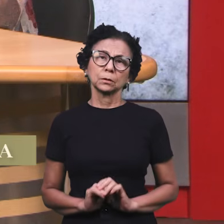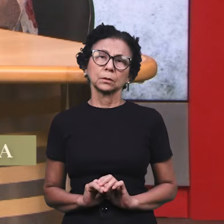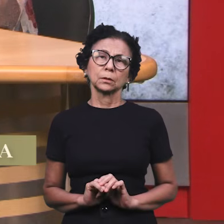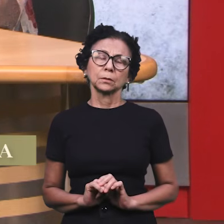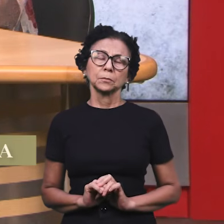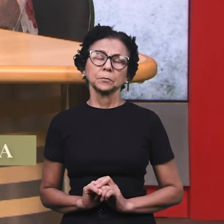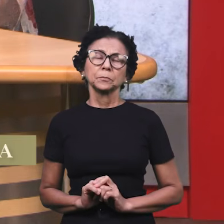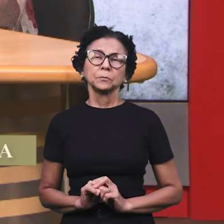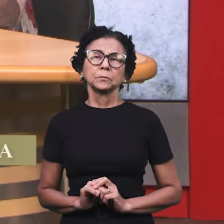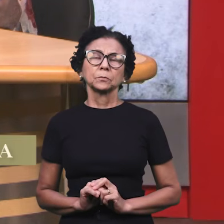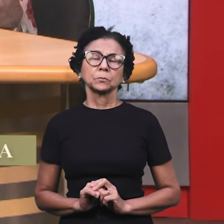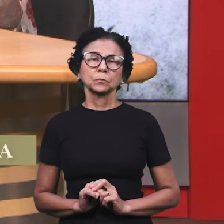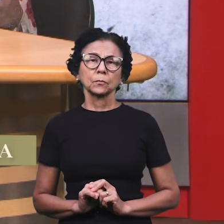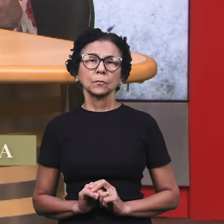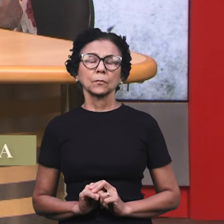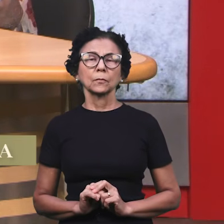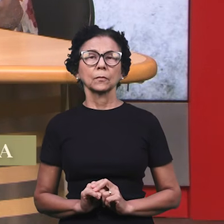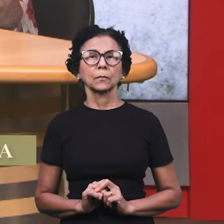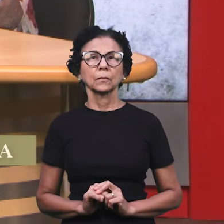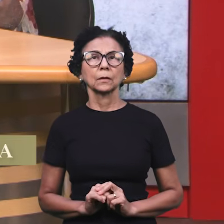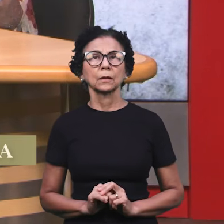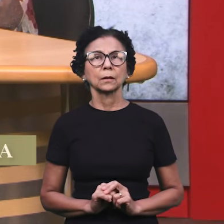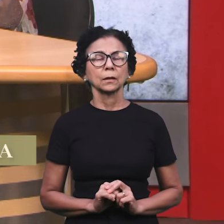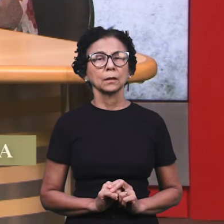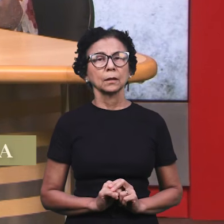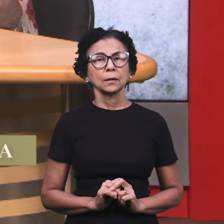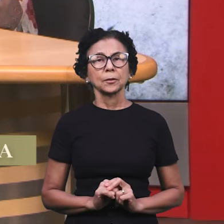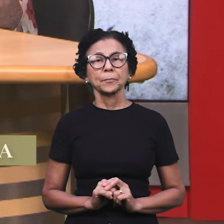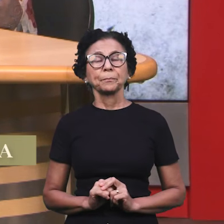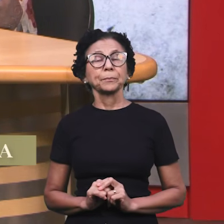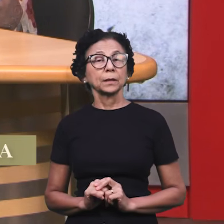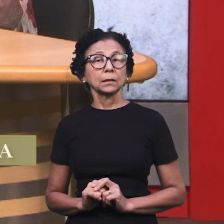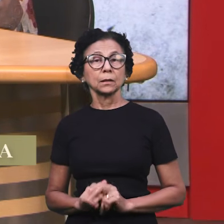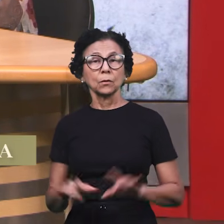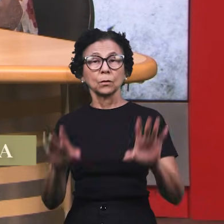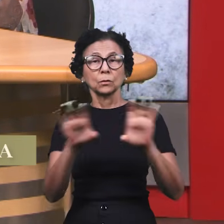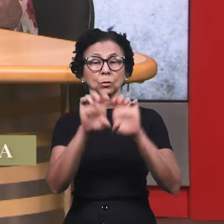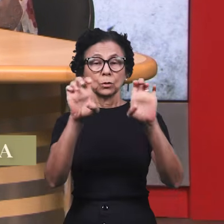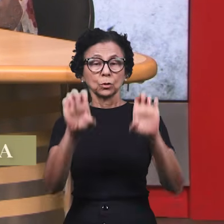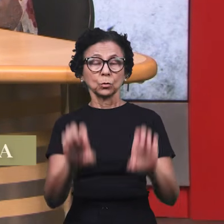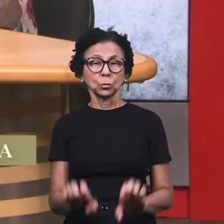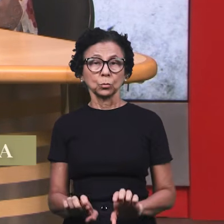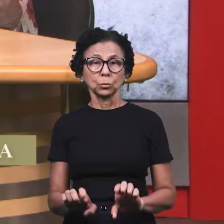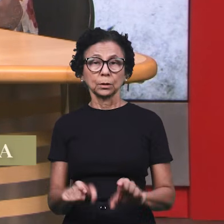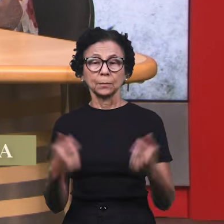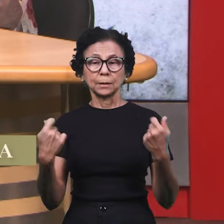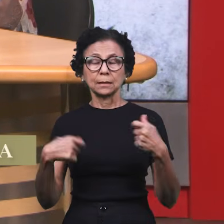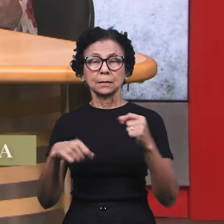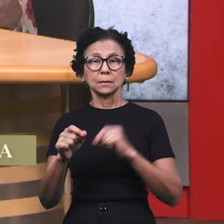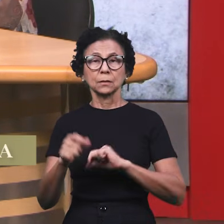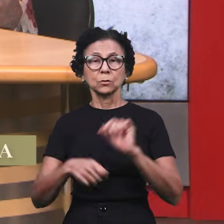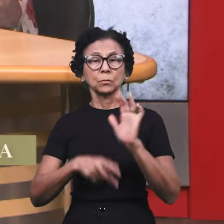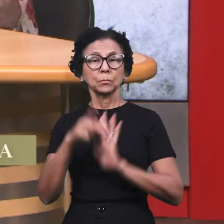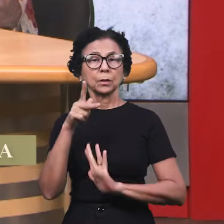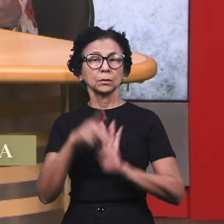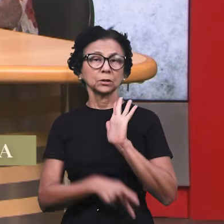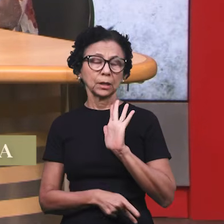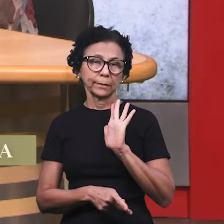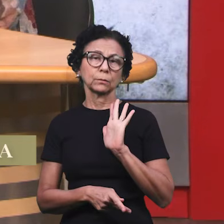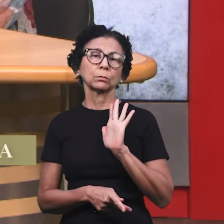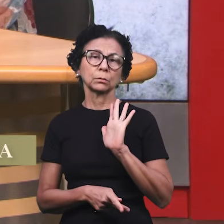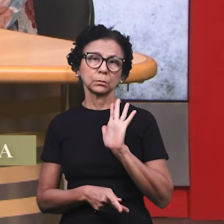ele vai ser desenvolvido diariamente, né? Ele é em tempo integral, ou